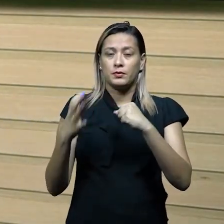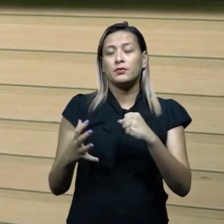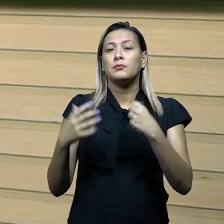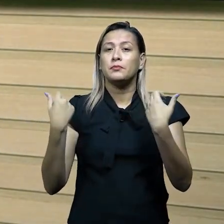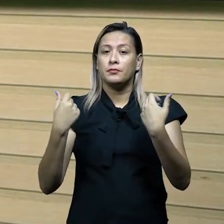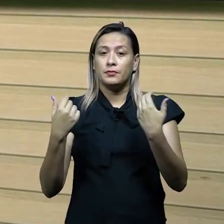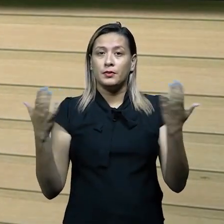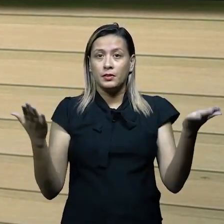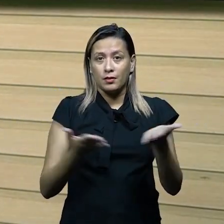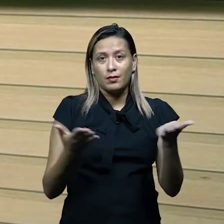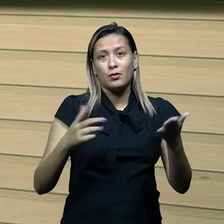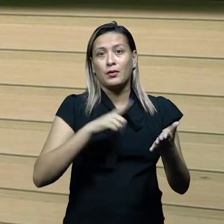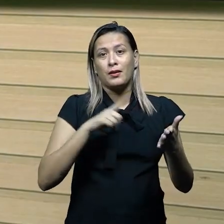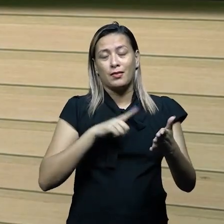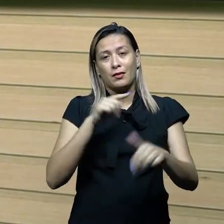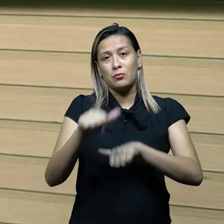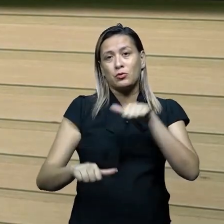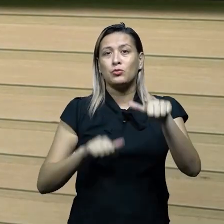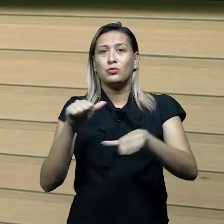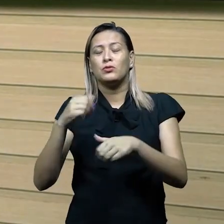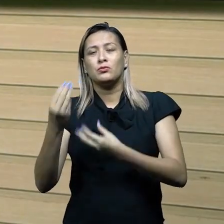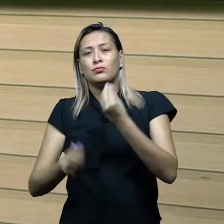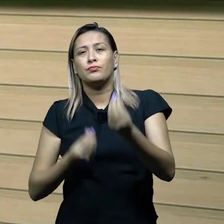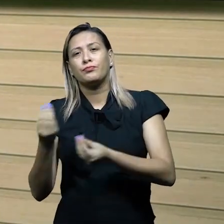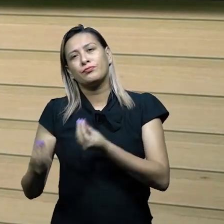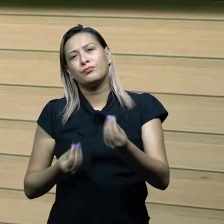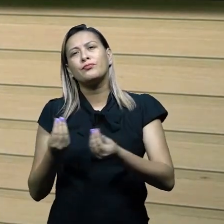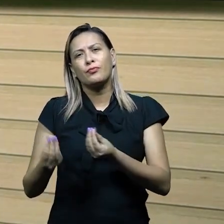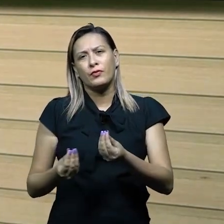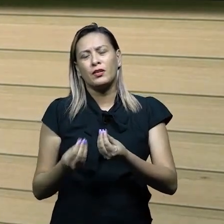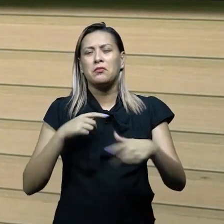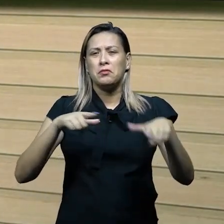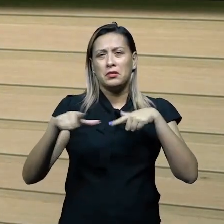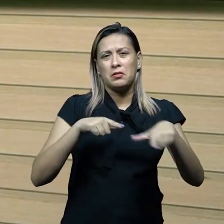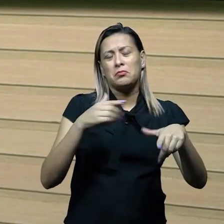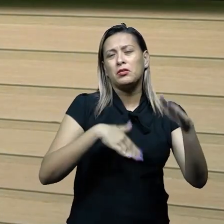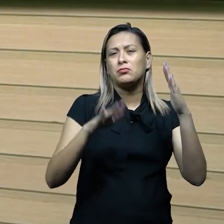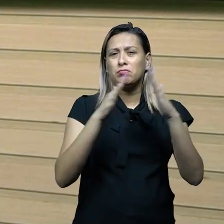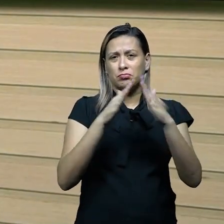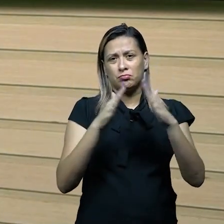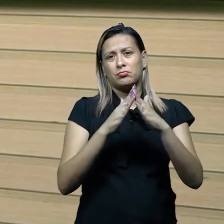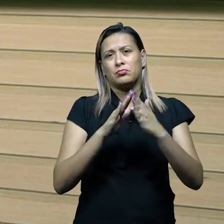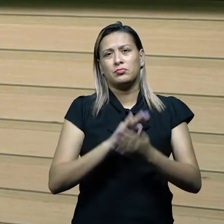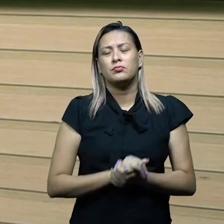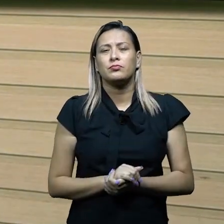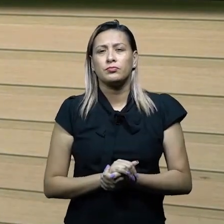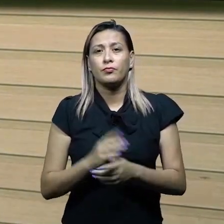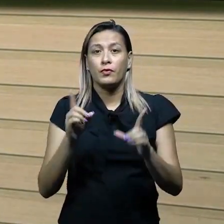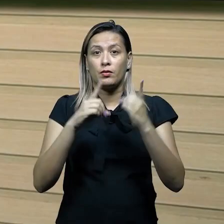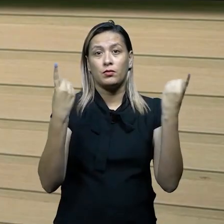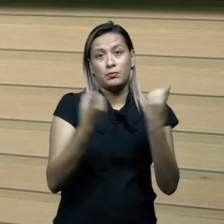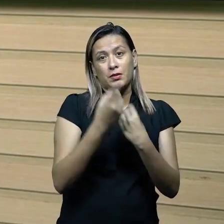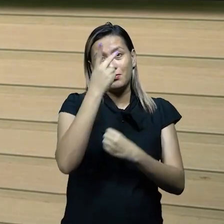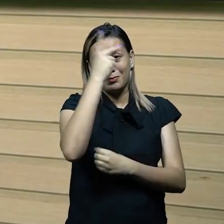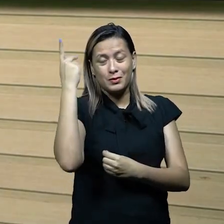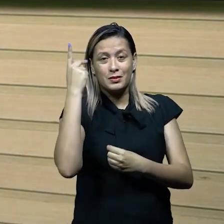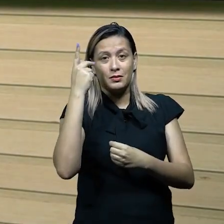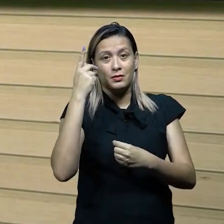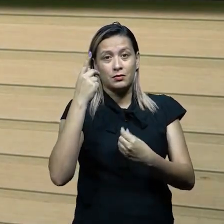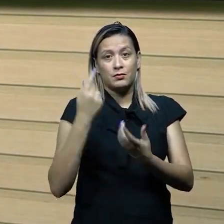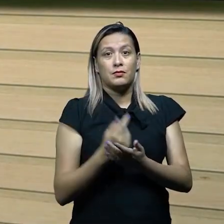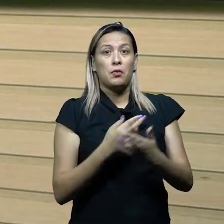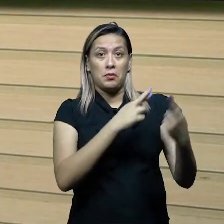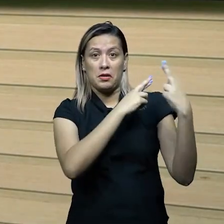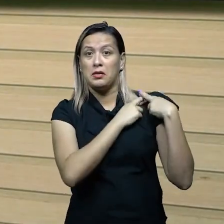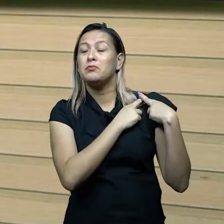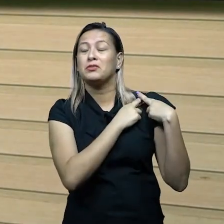período de pandemia, quem trabalha nessa parte do departamento pessoal teve que acompanhar as mudanças, suspensão de contrato de trabalho, trabalho home office.